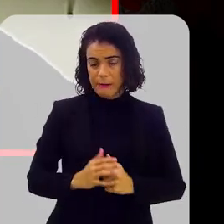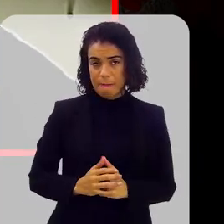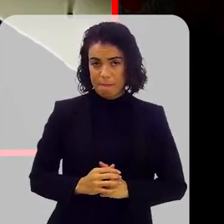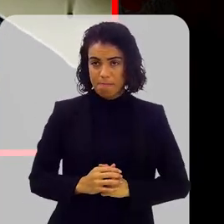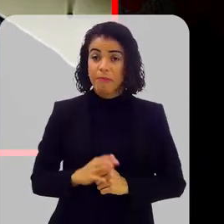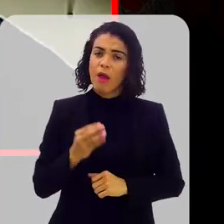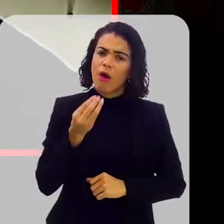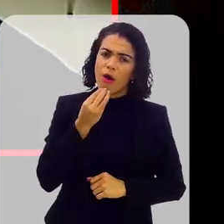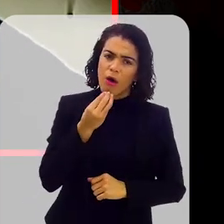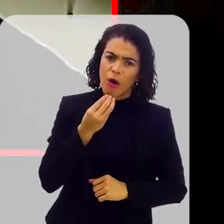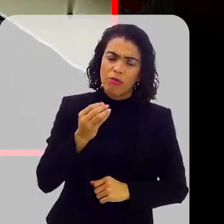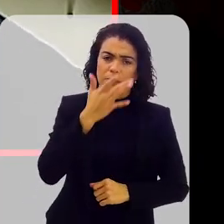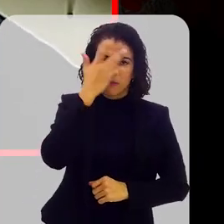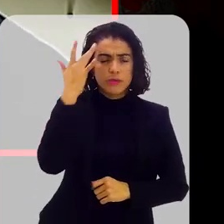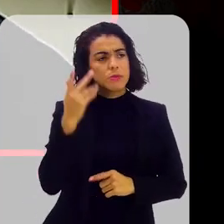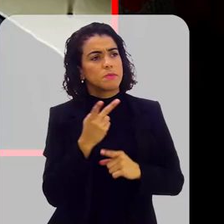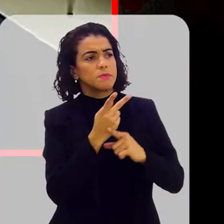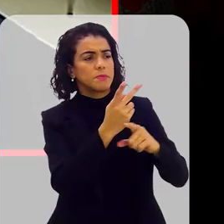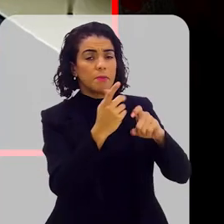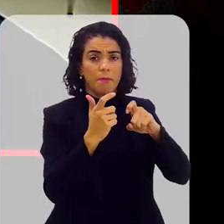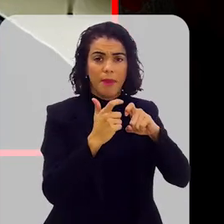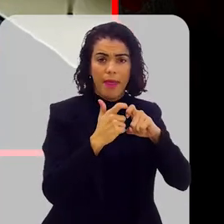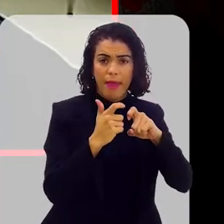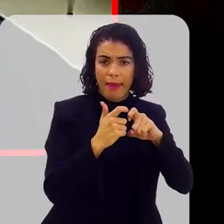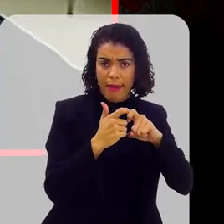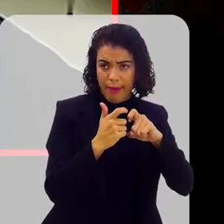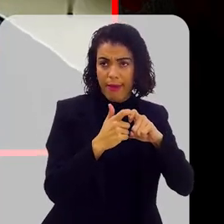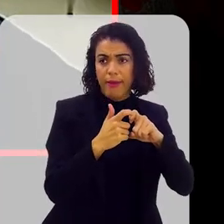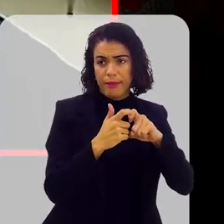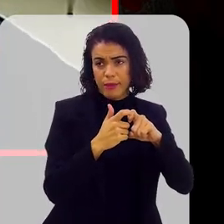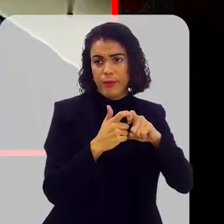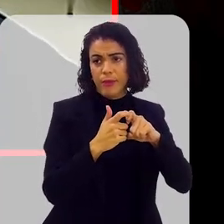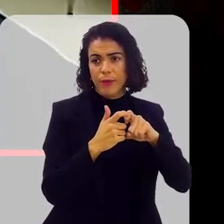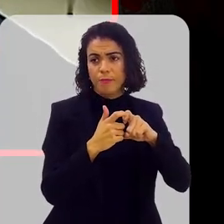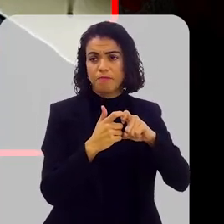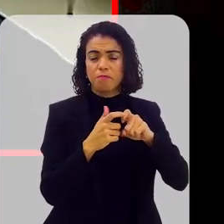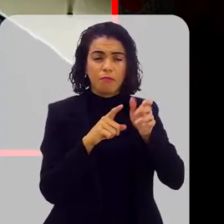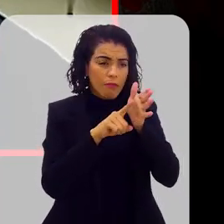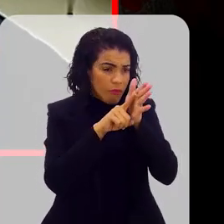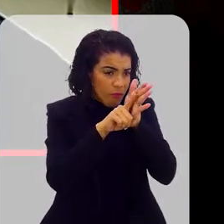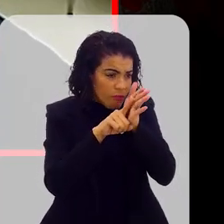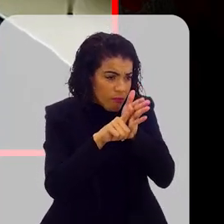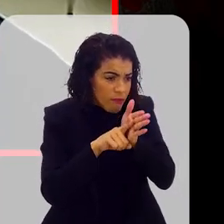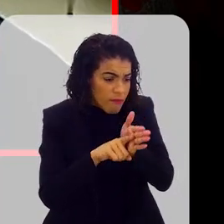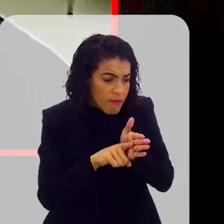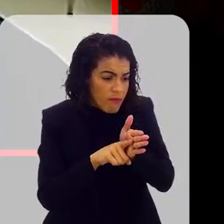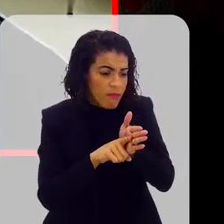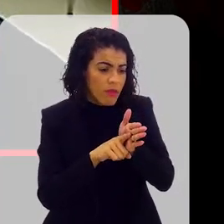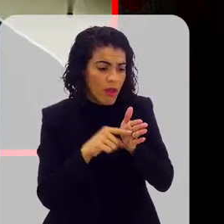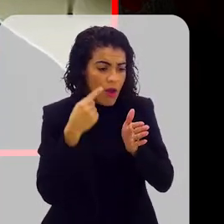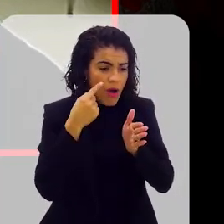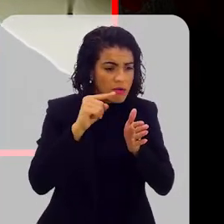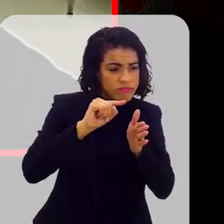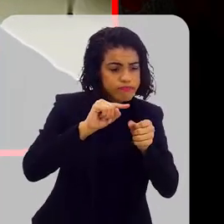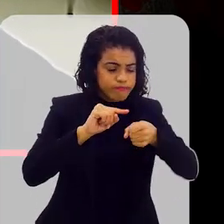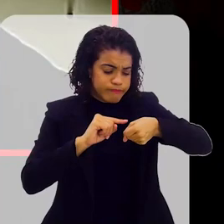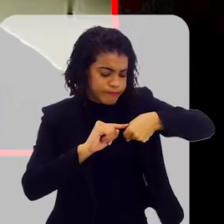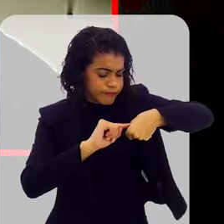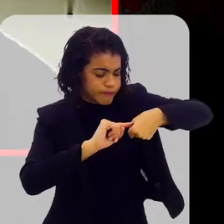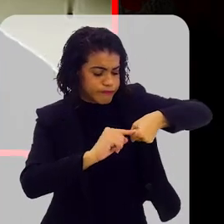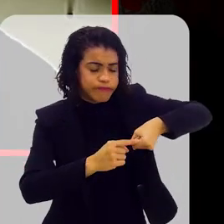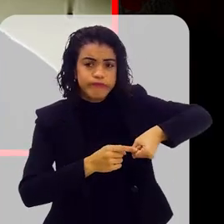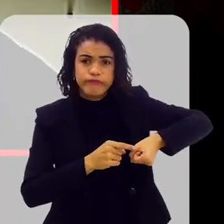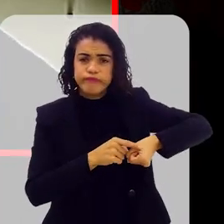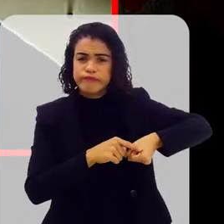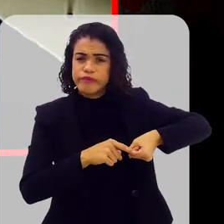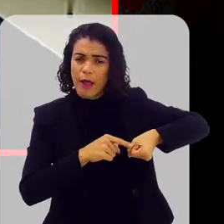assusta muito o paciente. É claro que se uma pessoa vai no proctologista, né? E o proctologista, no exame local da região do reto,